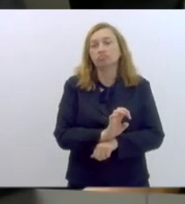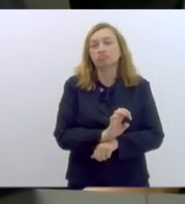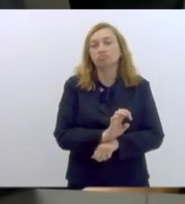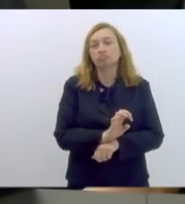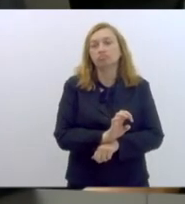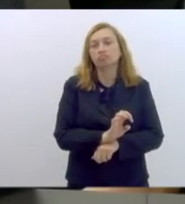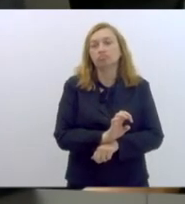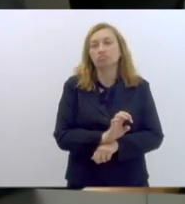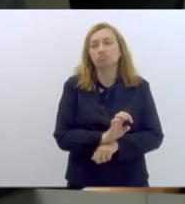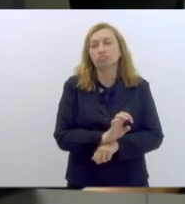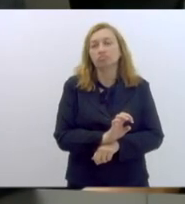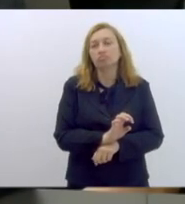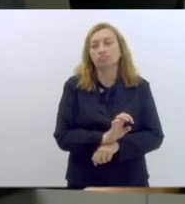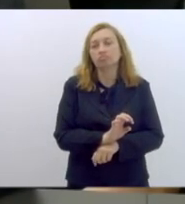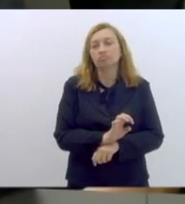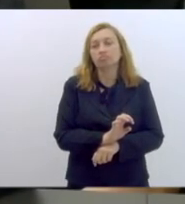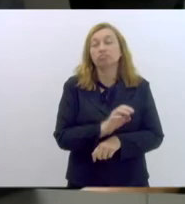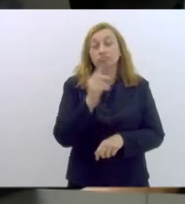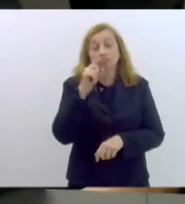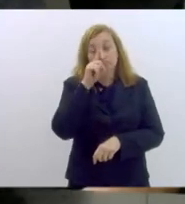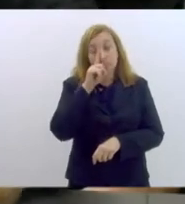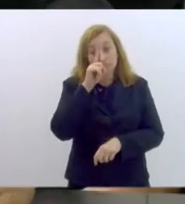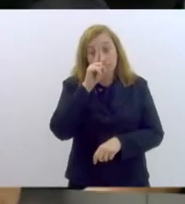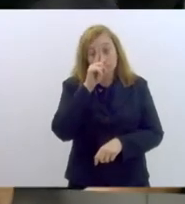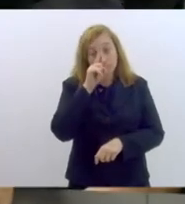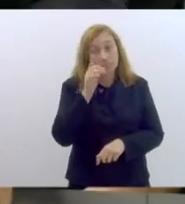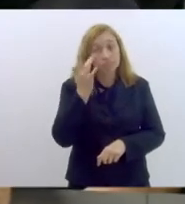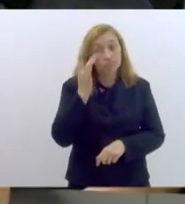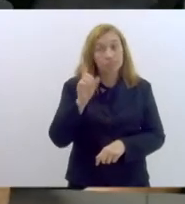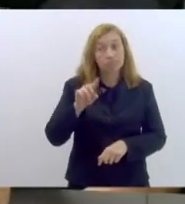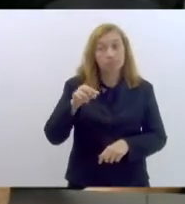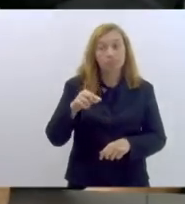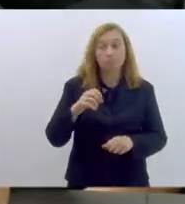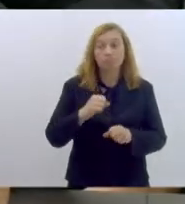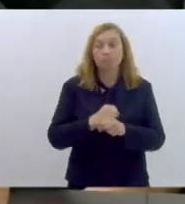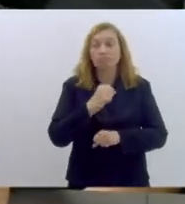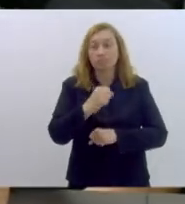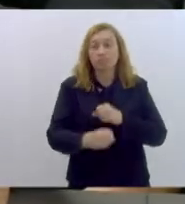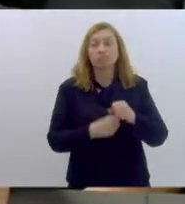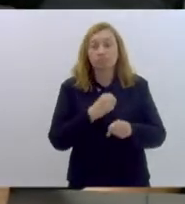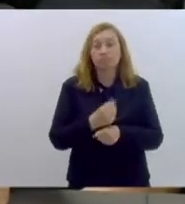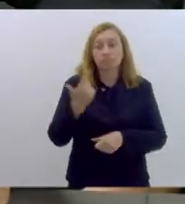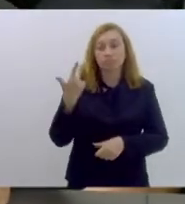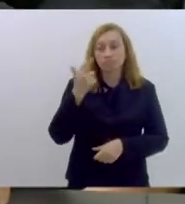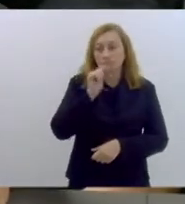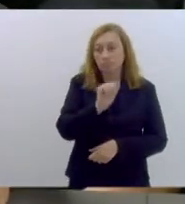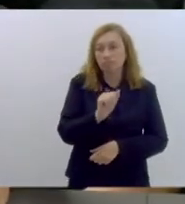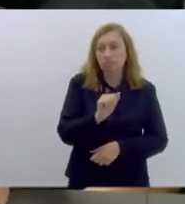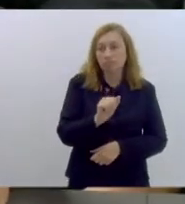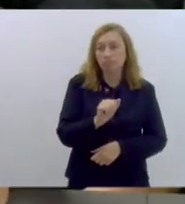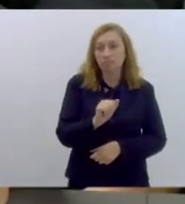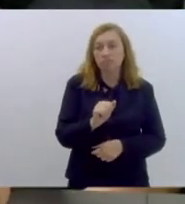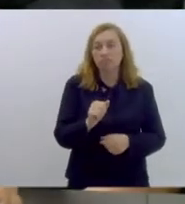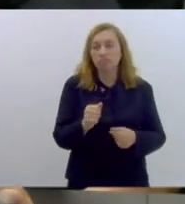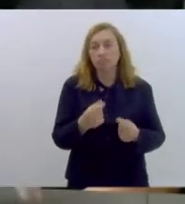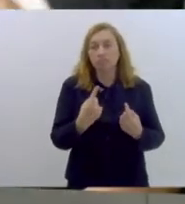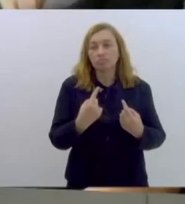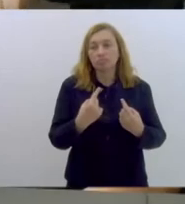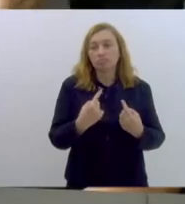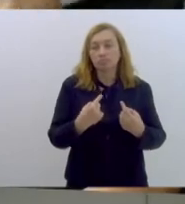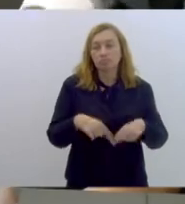e isso é bastante perigoso. Eu espero que a gente, nessa próxima legislatura, né, consiga combater isso, não